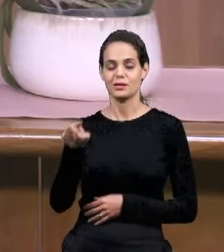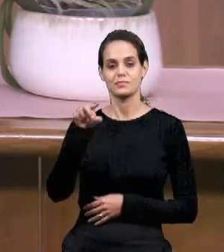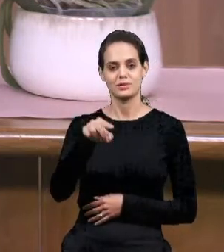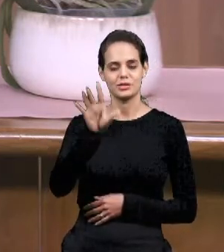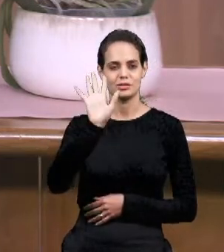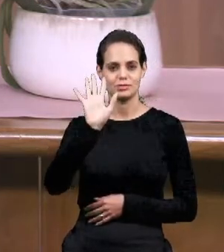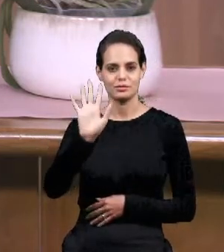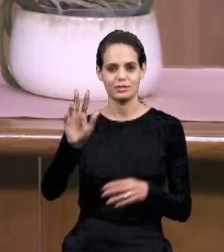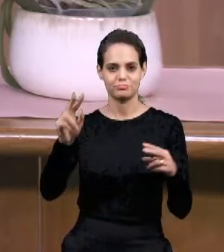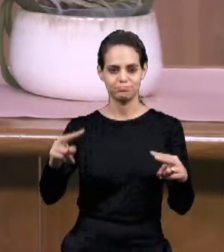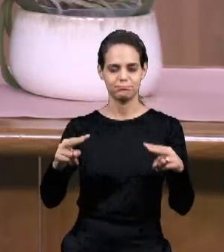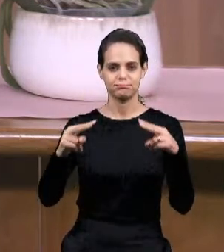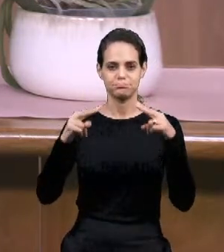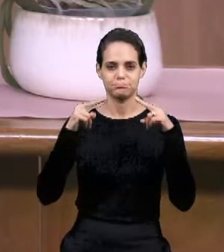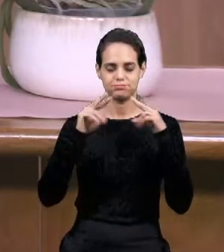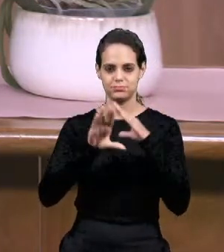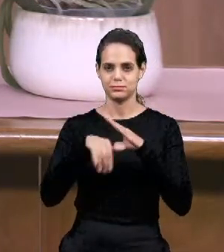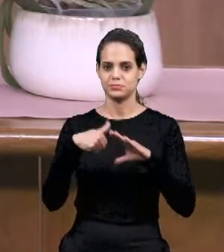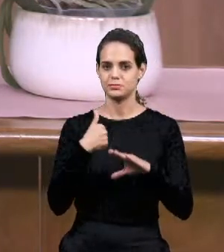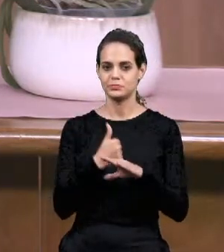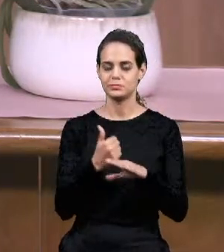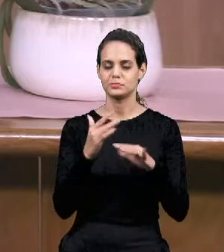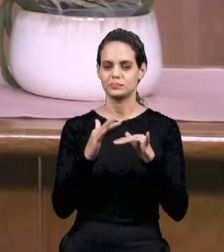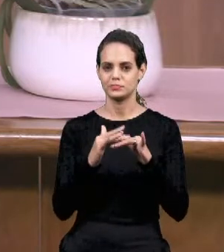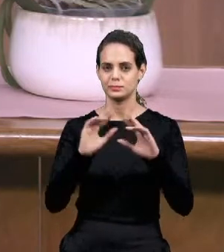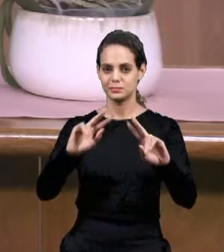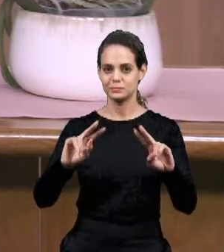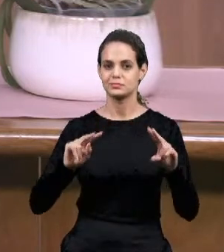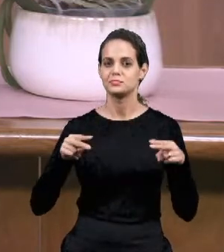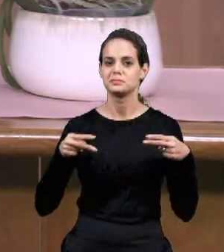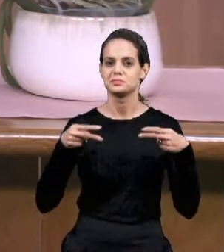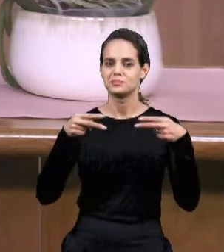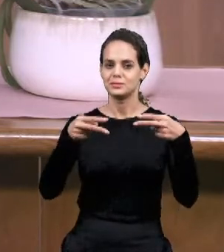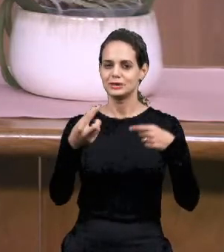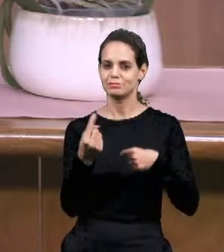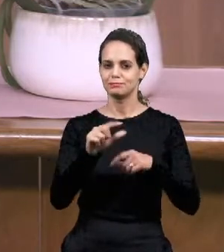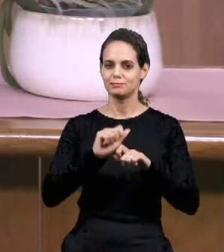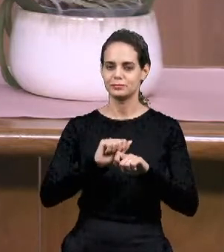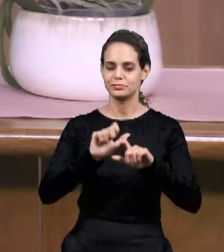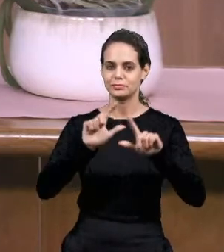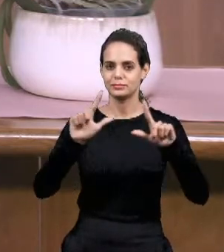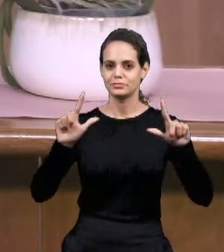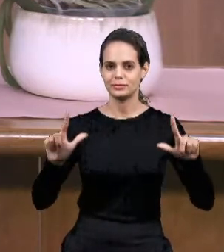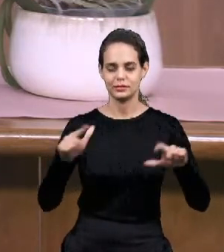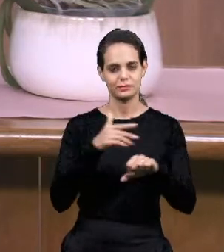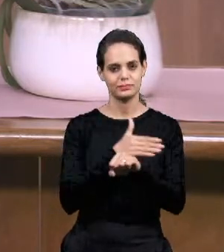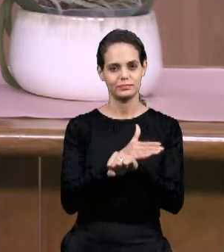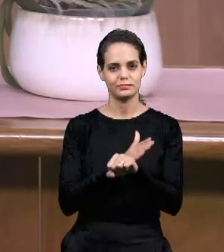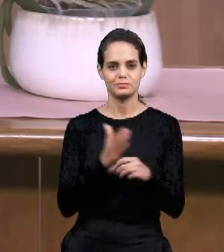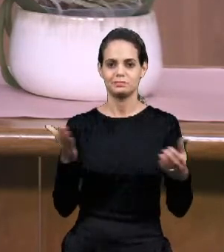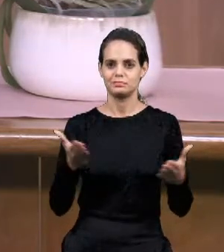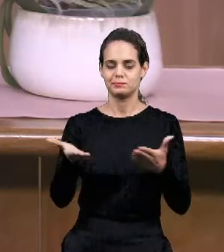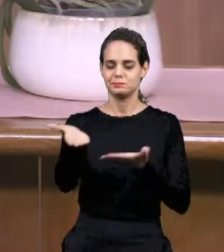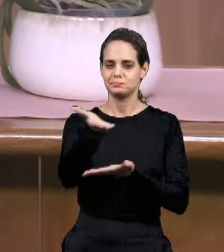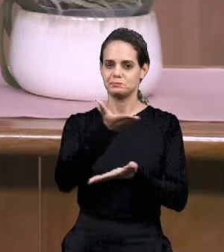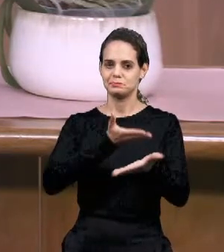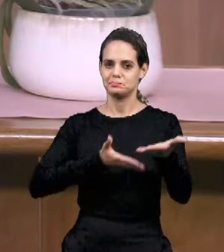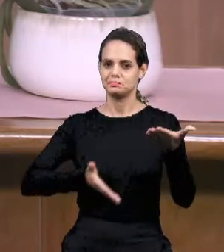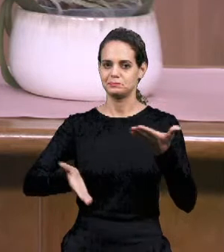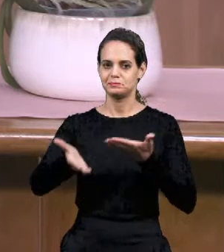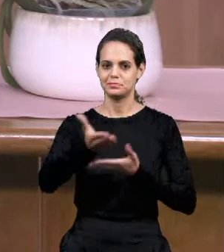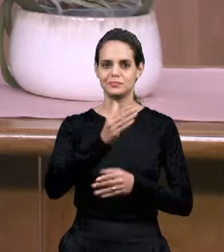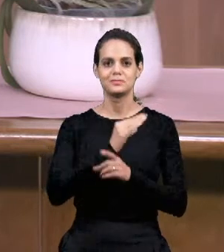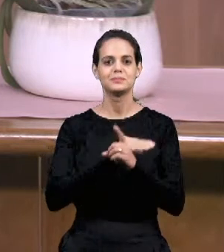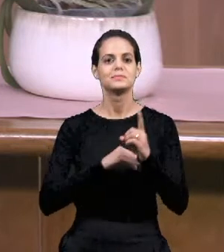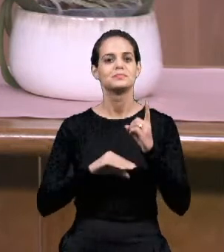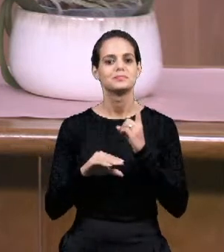a acessar o nosso canal, acessar o link, a participar desse momento, já vão se inteirando acerca do